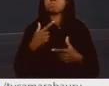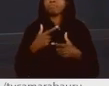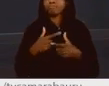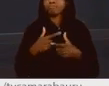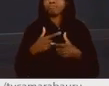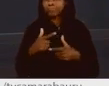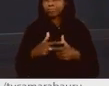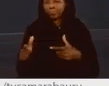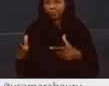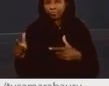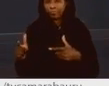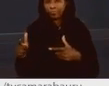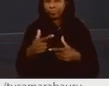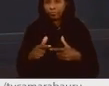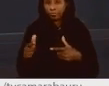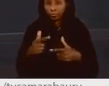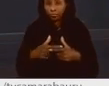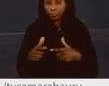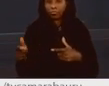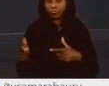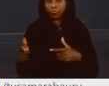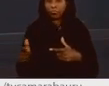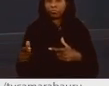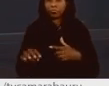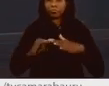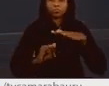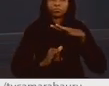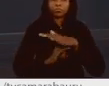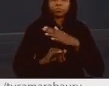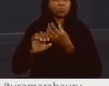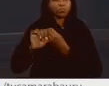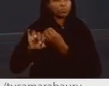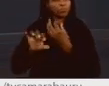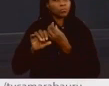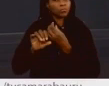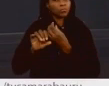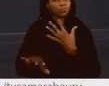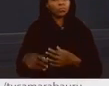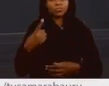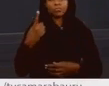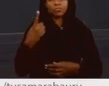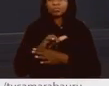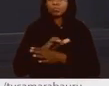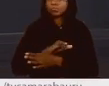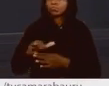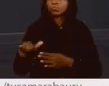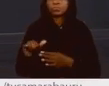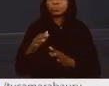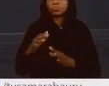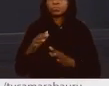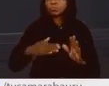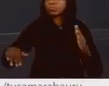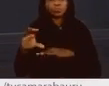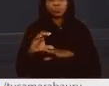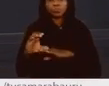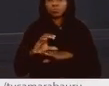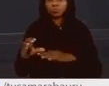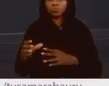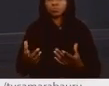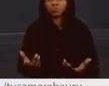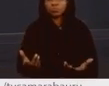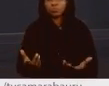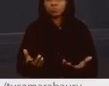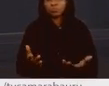Problema. Tem instituição de ensino superior que criou uma estratégia para todos os cursos da sua instituição. Teve instituição de ensino